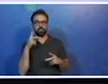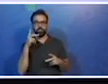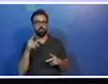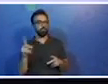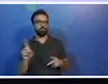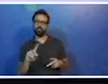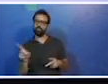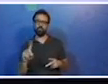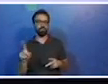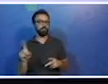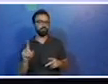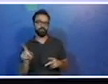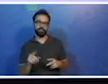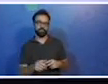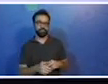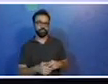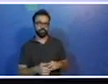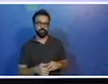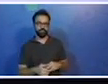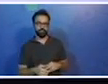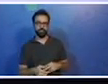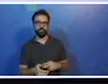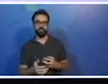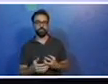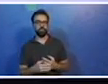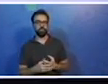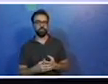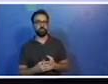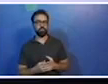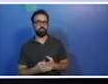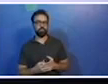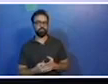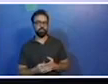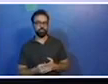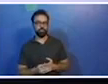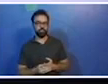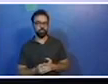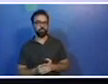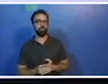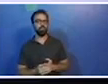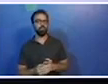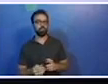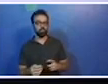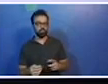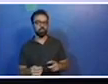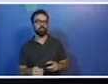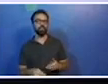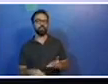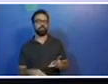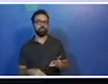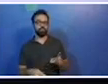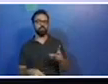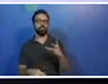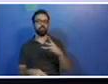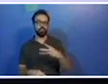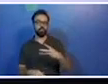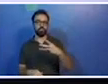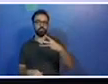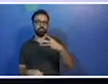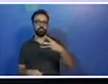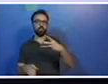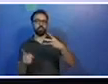negativando a frase principal, a ideia principal daquilo ali, tá? Então, nós chamamos de modo negativo,